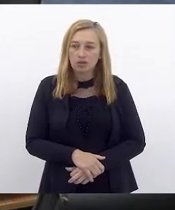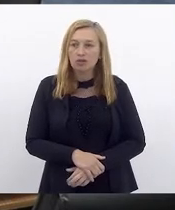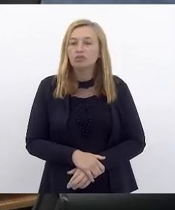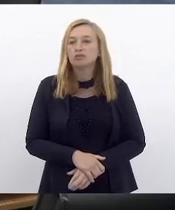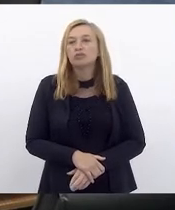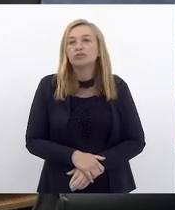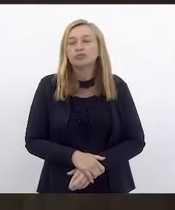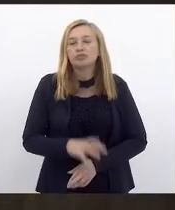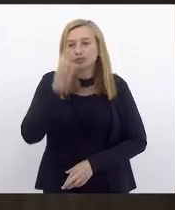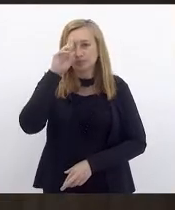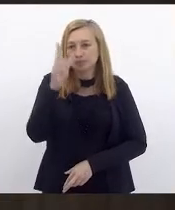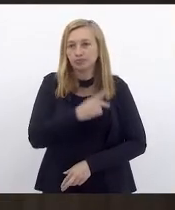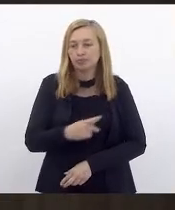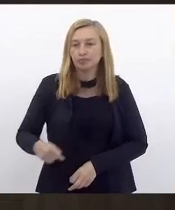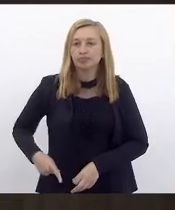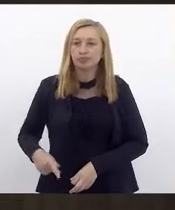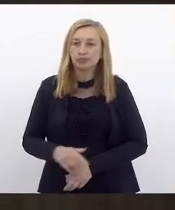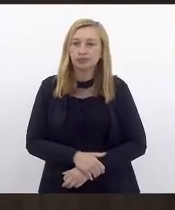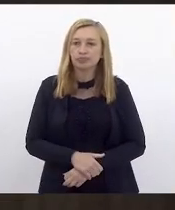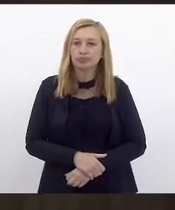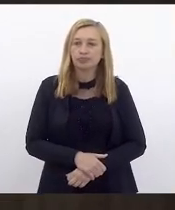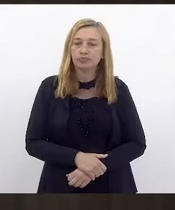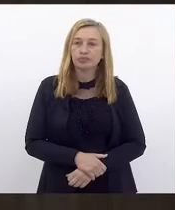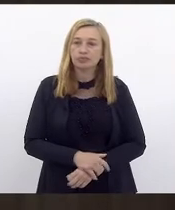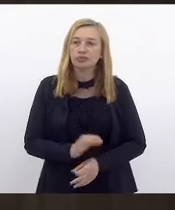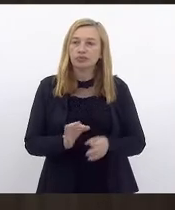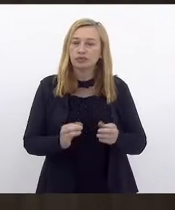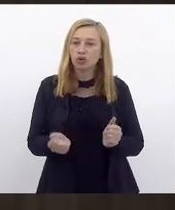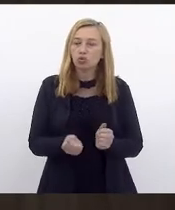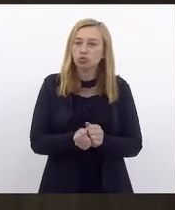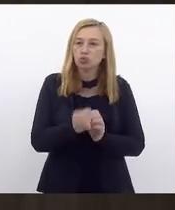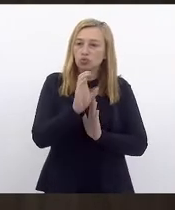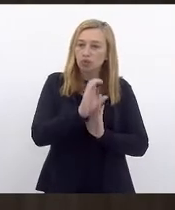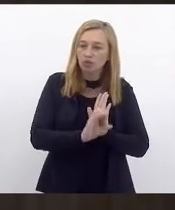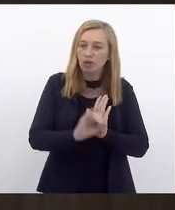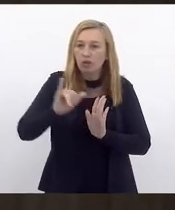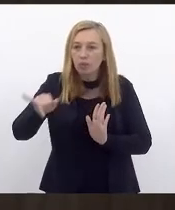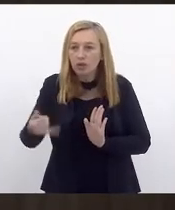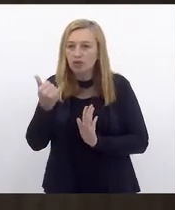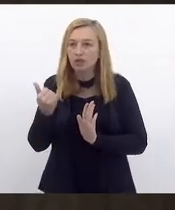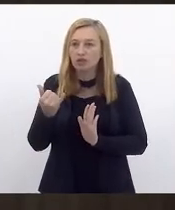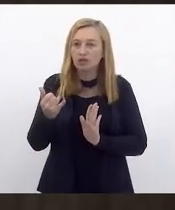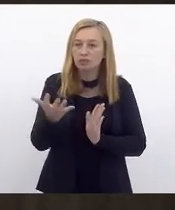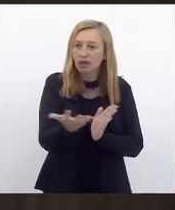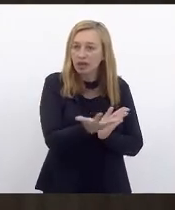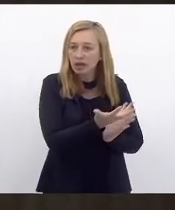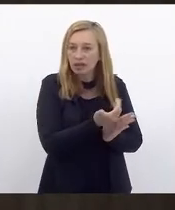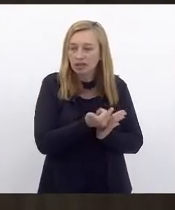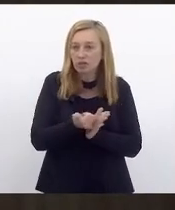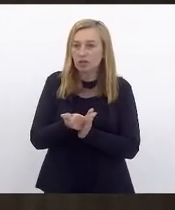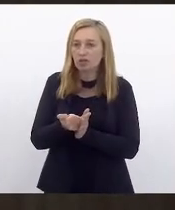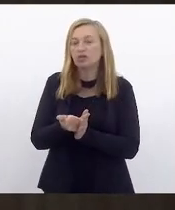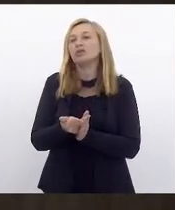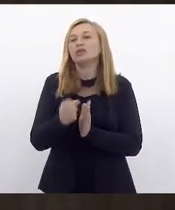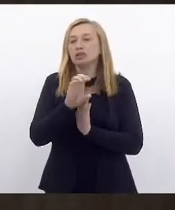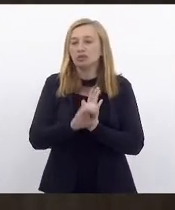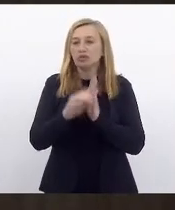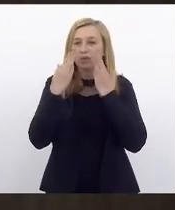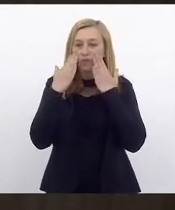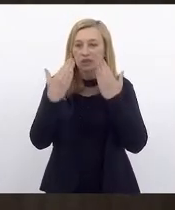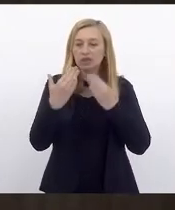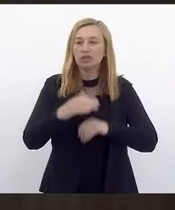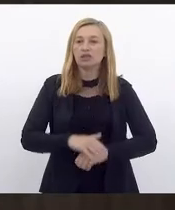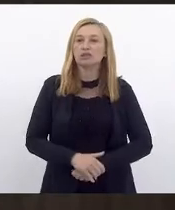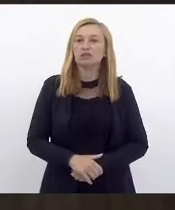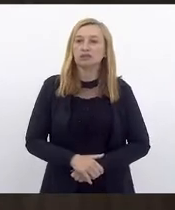Senhor presidente, o parecer é pela juridicidade com emendas, aproveitando para acolher algumas emendas que foram apresentadas em plenário. juridicidade